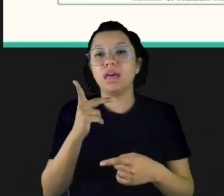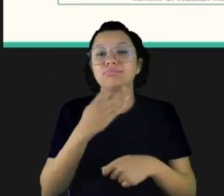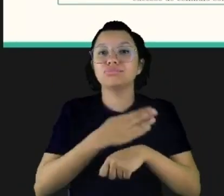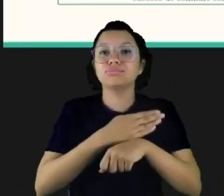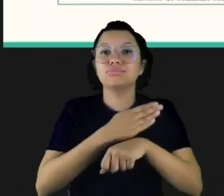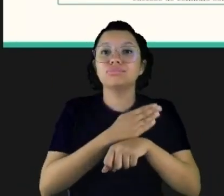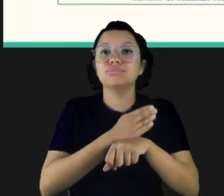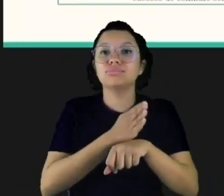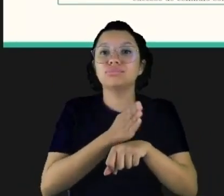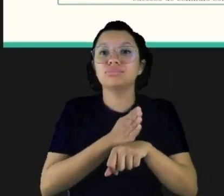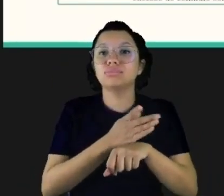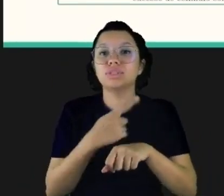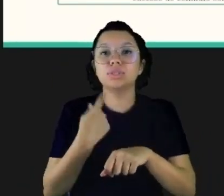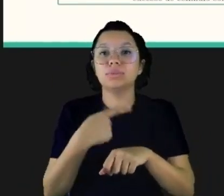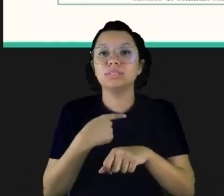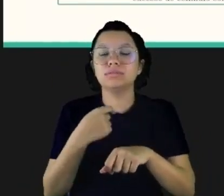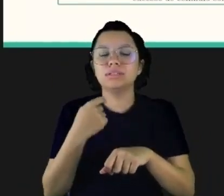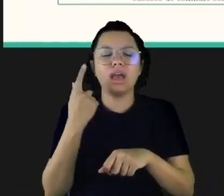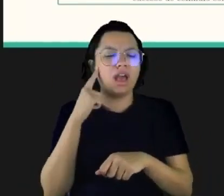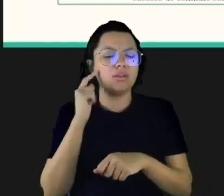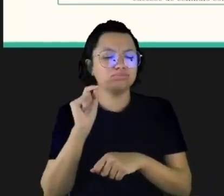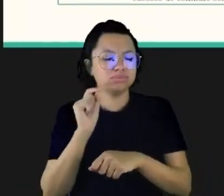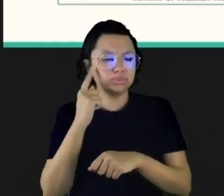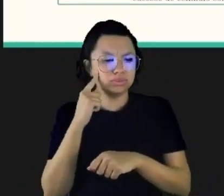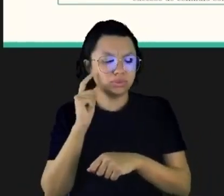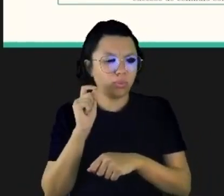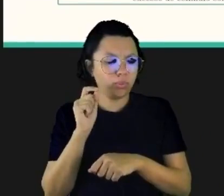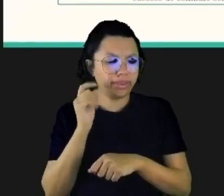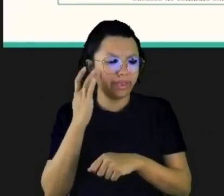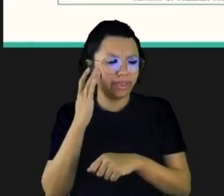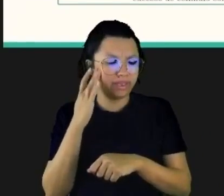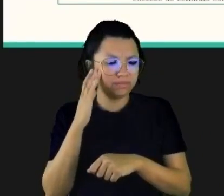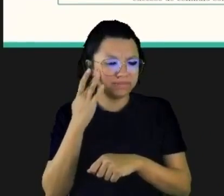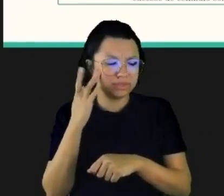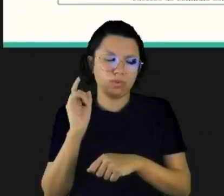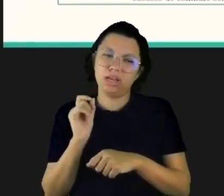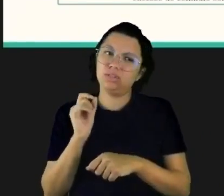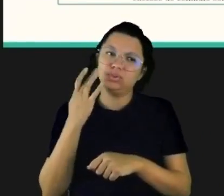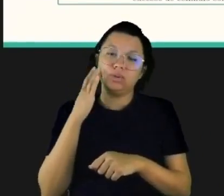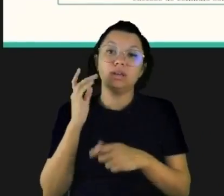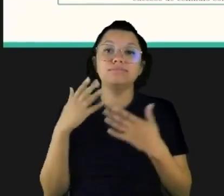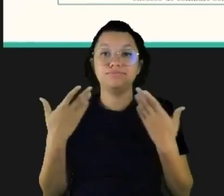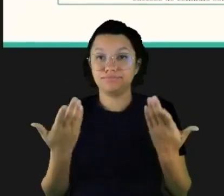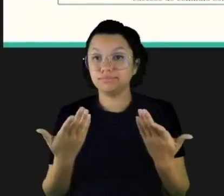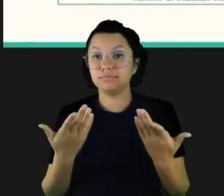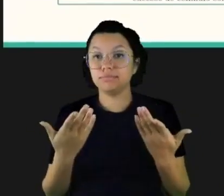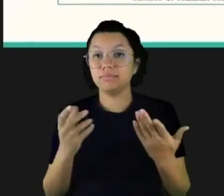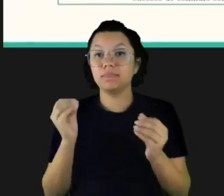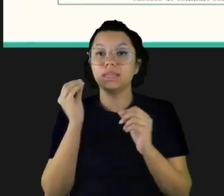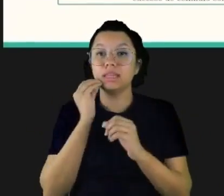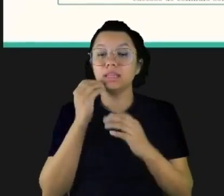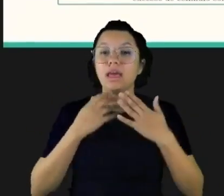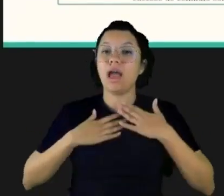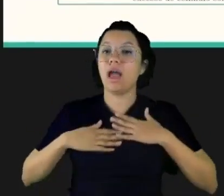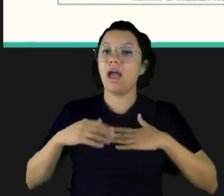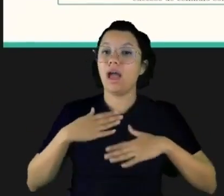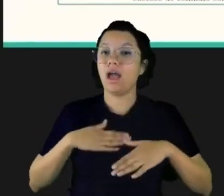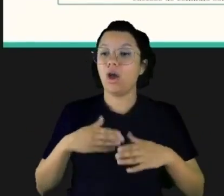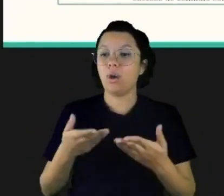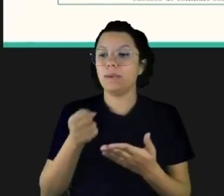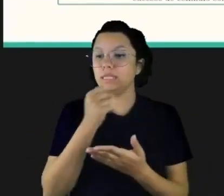que adivinhando o que pode ser para a gente tentar acalmar esse idoso. Então, o foco é a